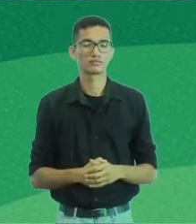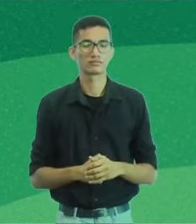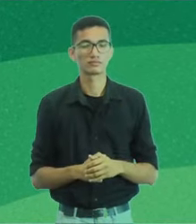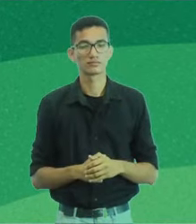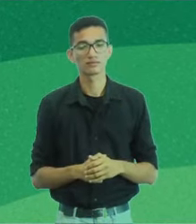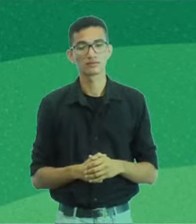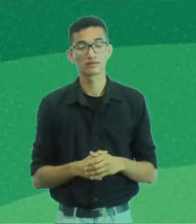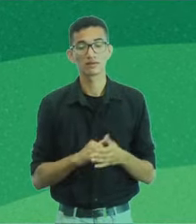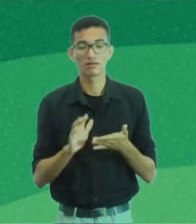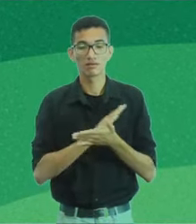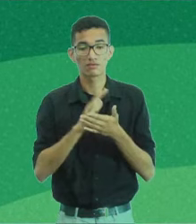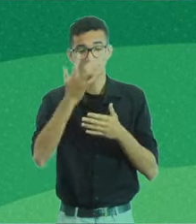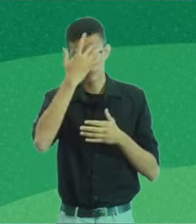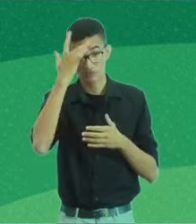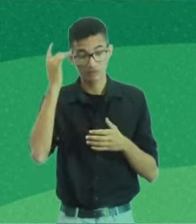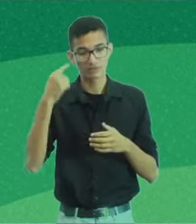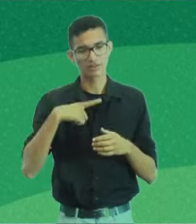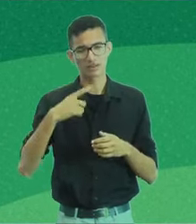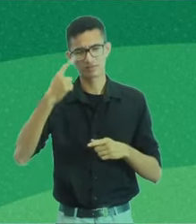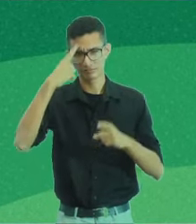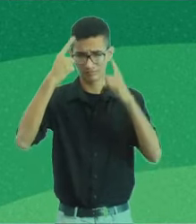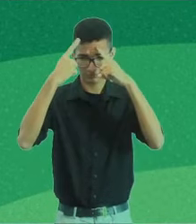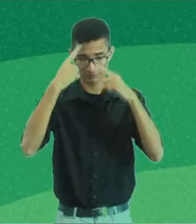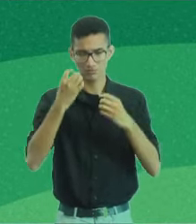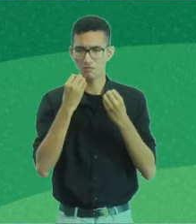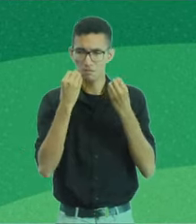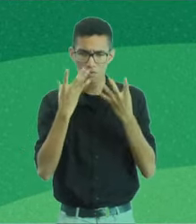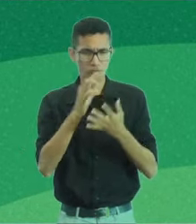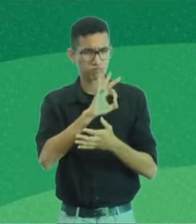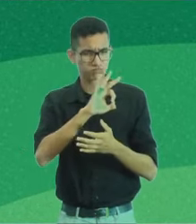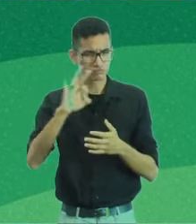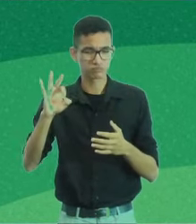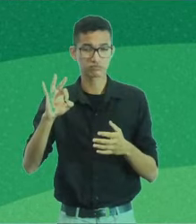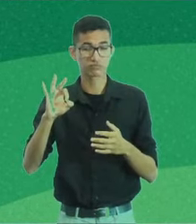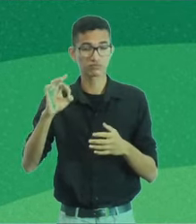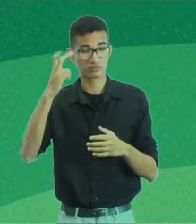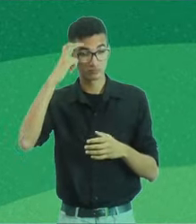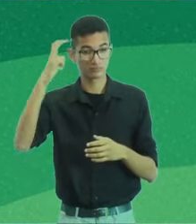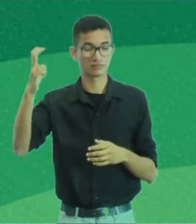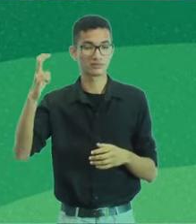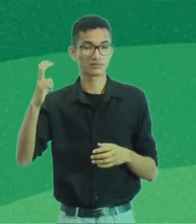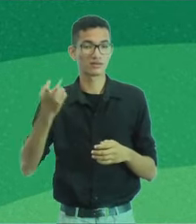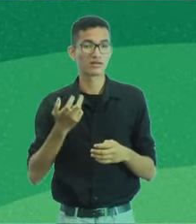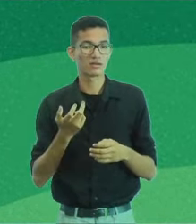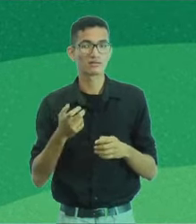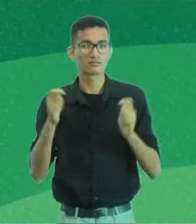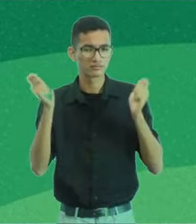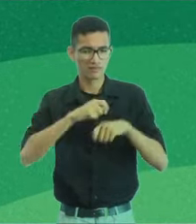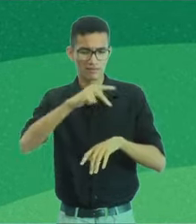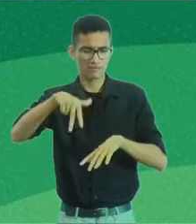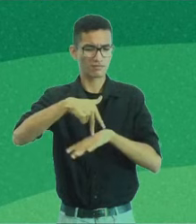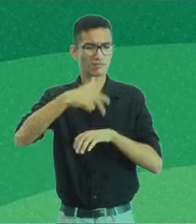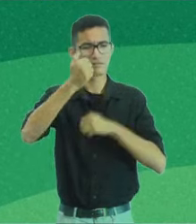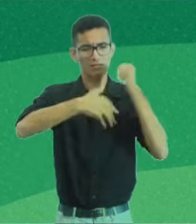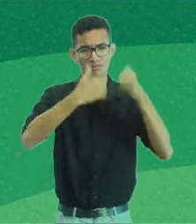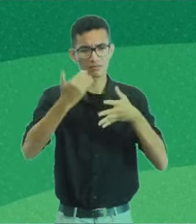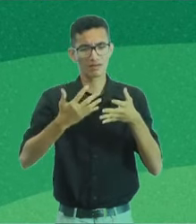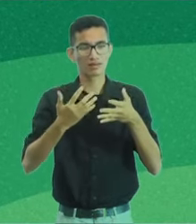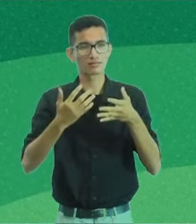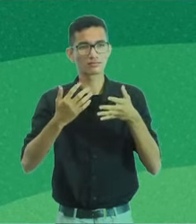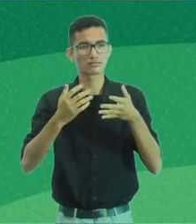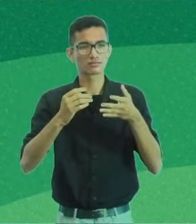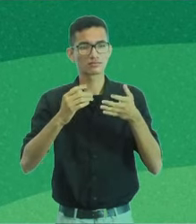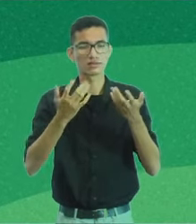sei que tem pessoas que têm ideias incríveis ideias Geniais e que poderiam estar falando sobre isso de uma forma muito